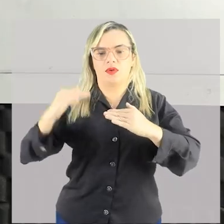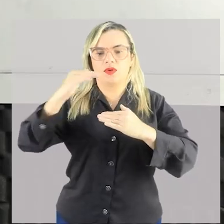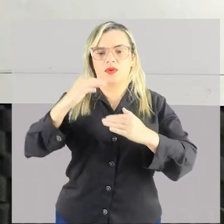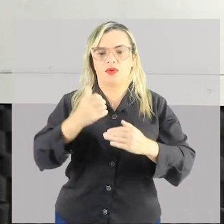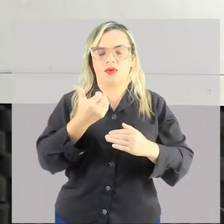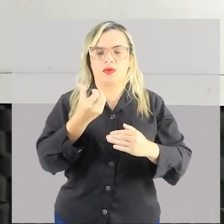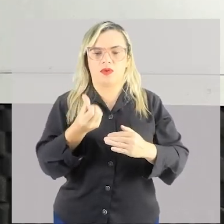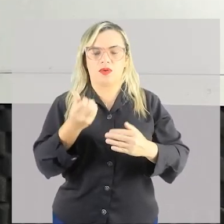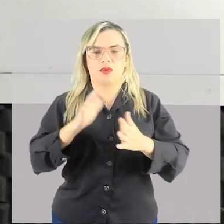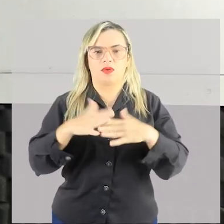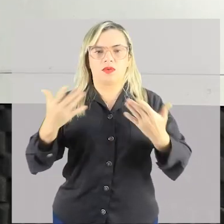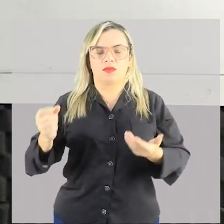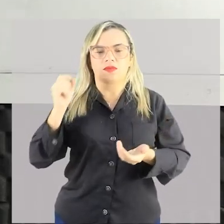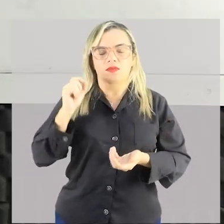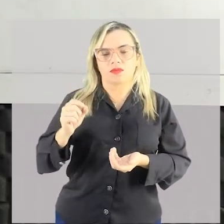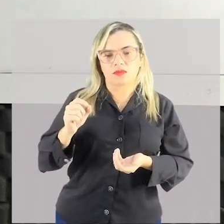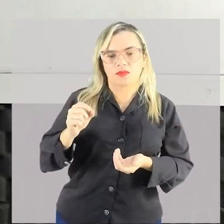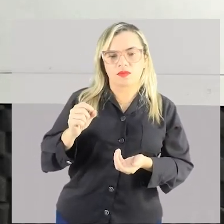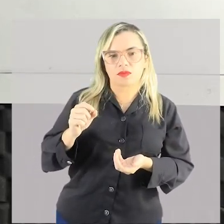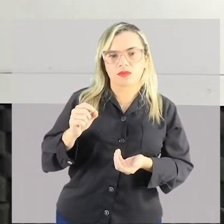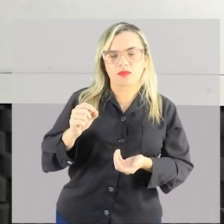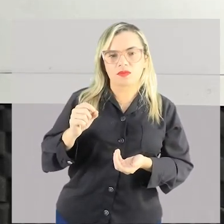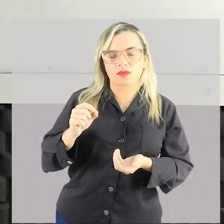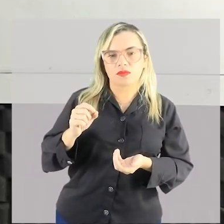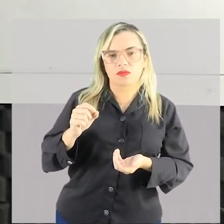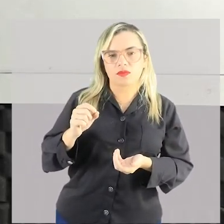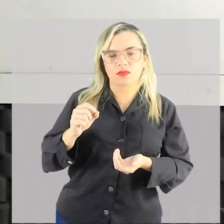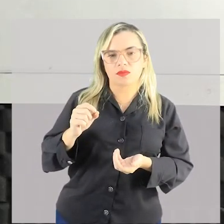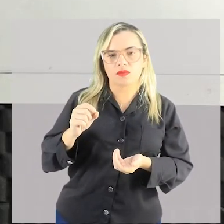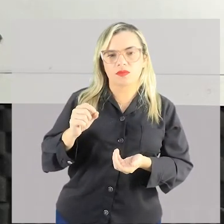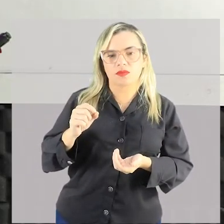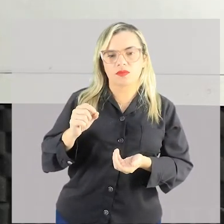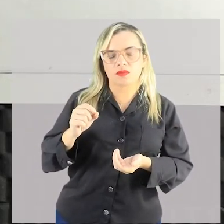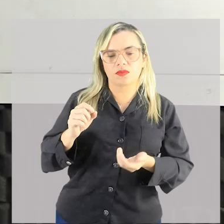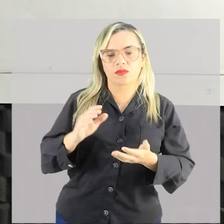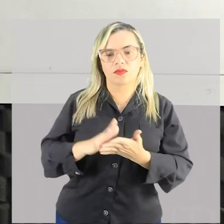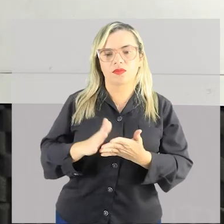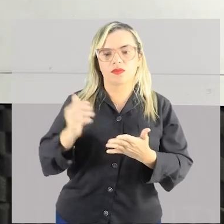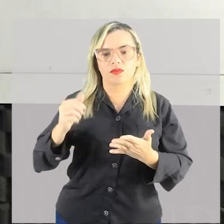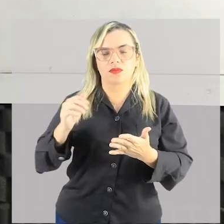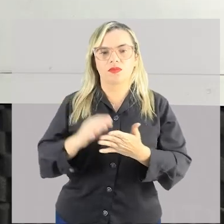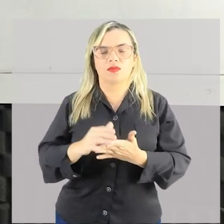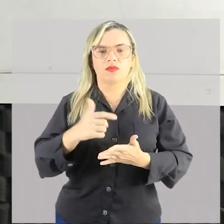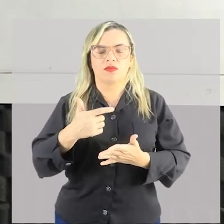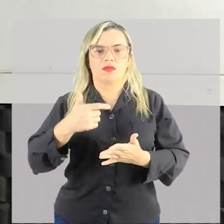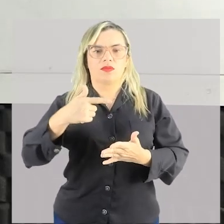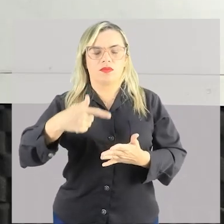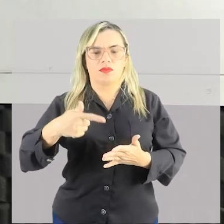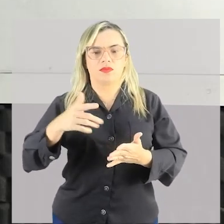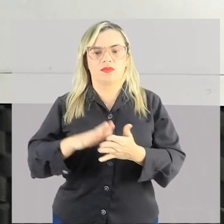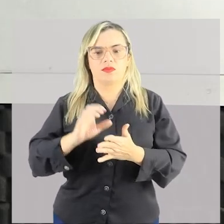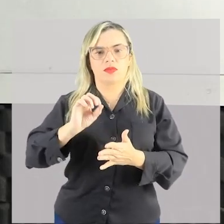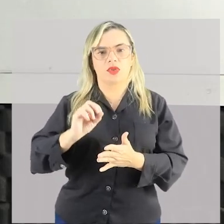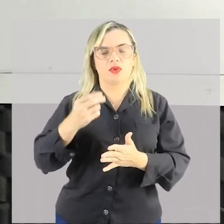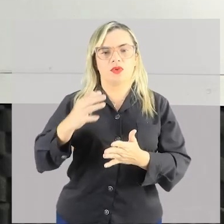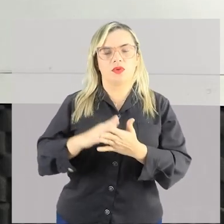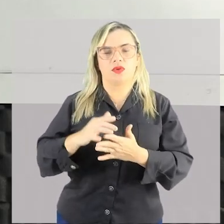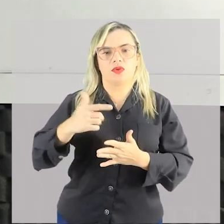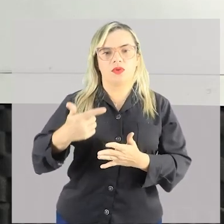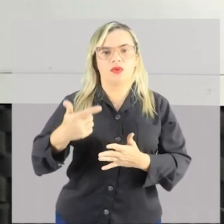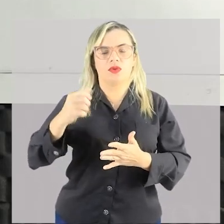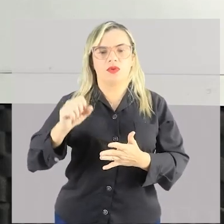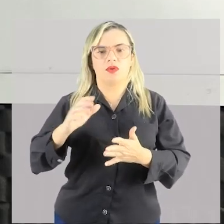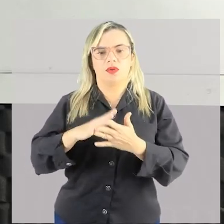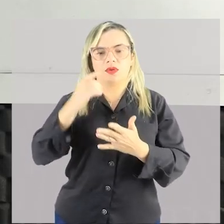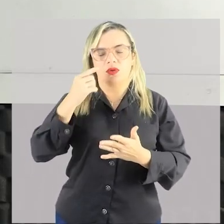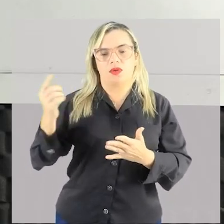16 ora ou dá 17 ou som dá 18 não tem outra né Passi maior que